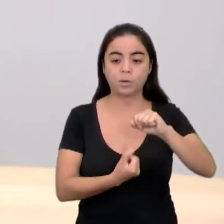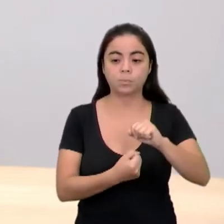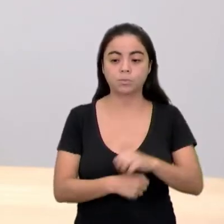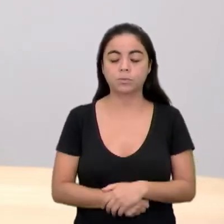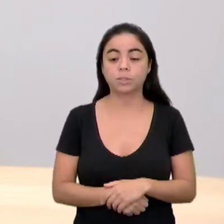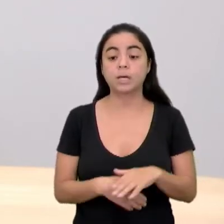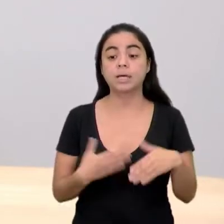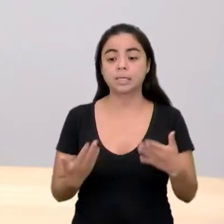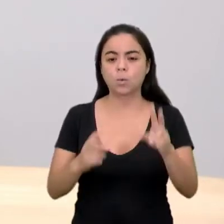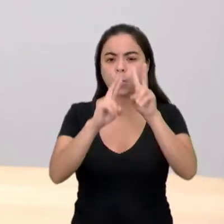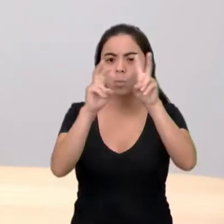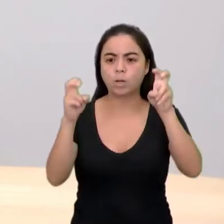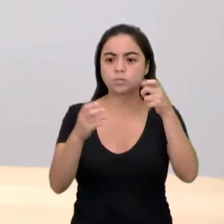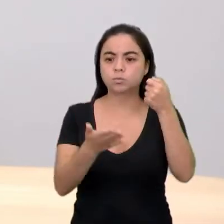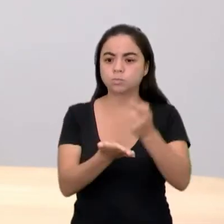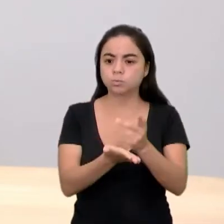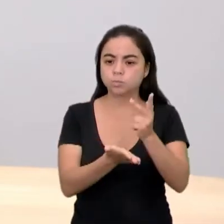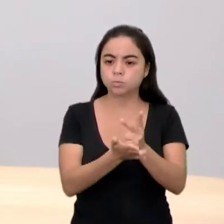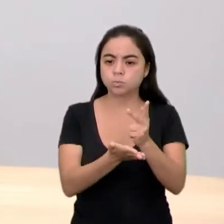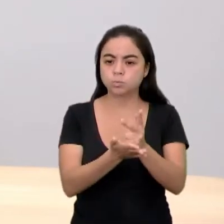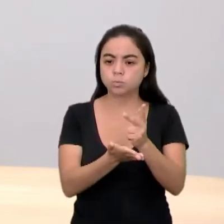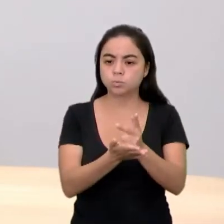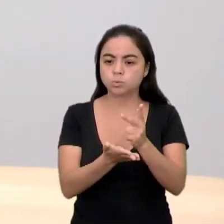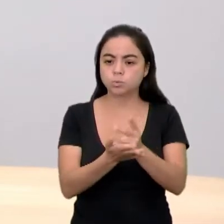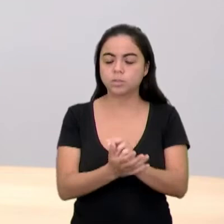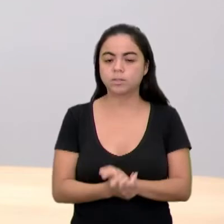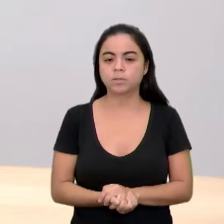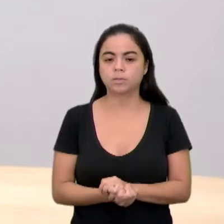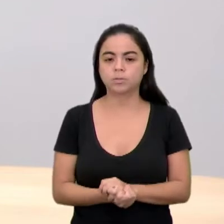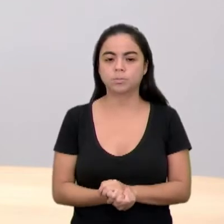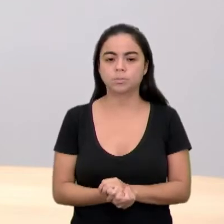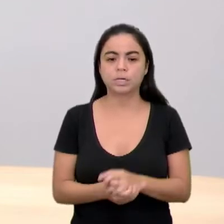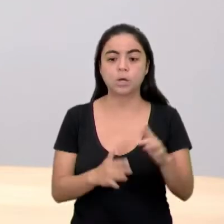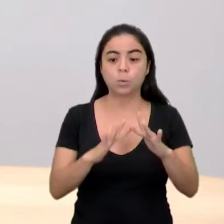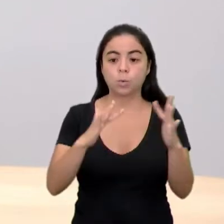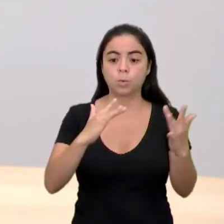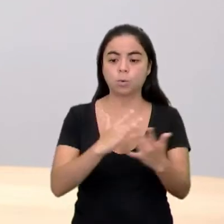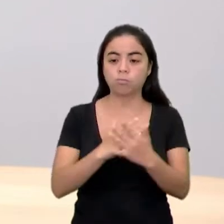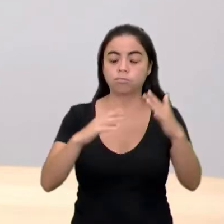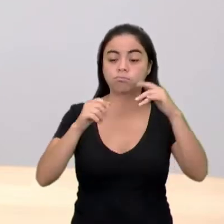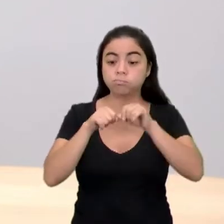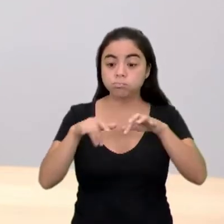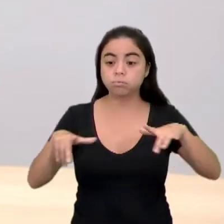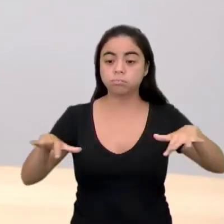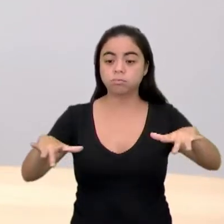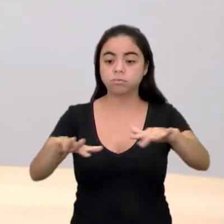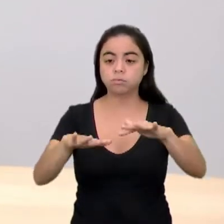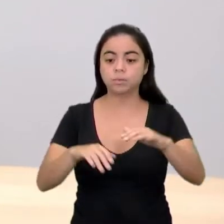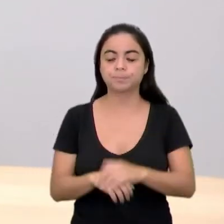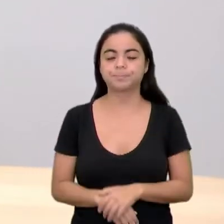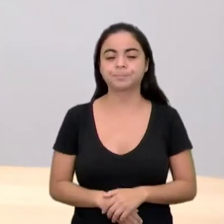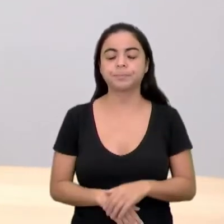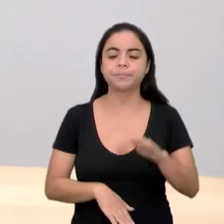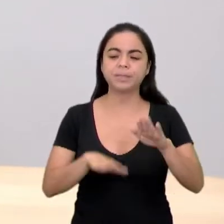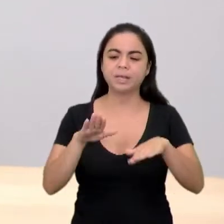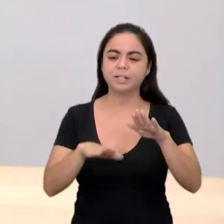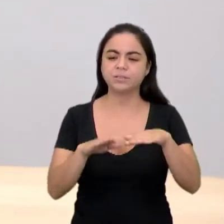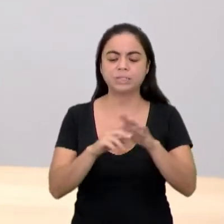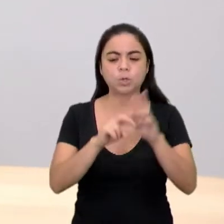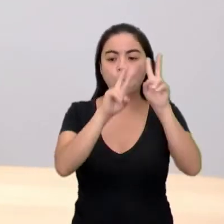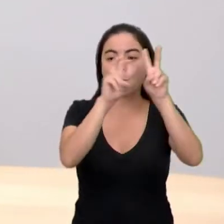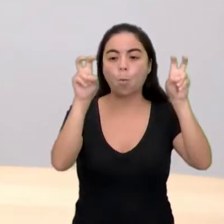que ficam ali o tempo todo permeando, né, os nossos meios de comunicação. Agora, nem sempre você vai ver falar do